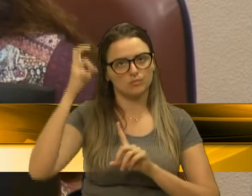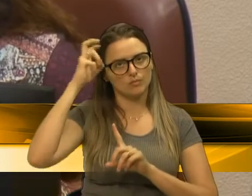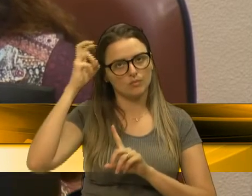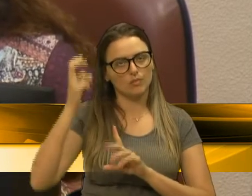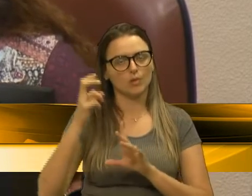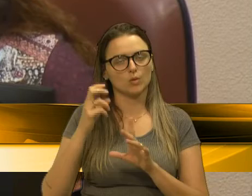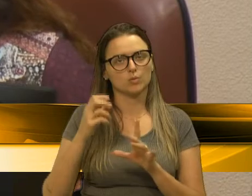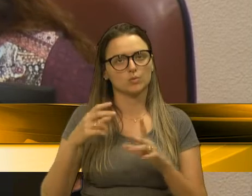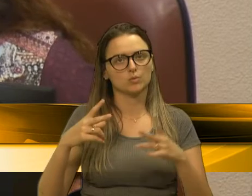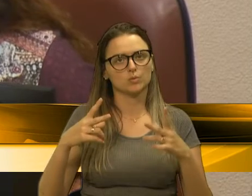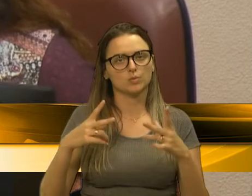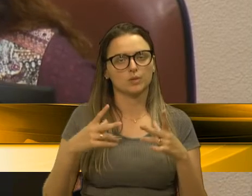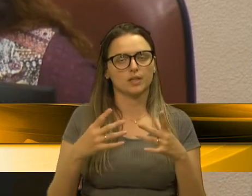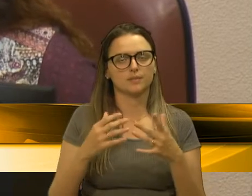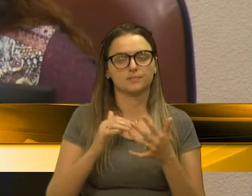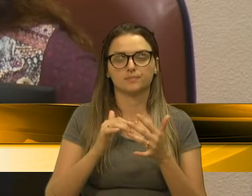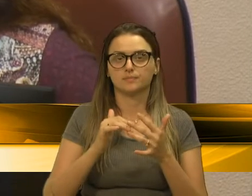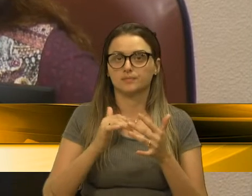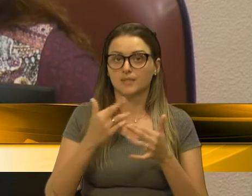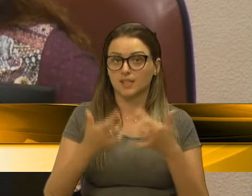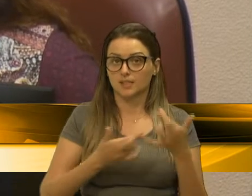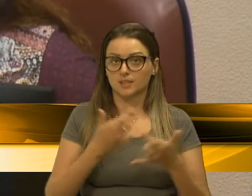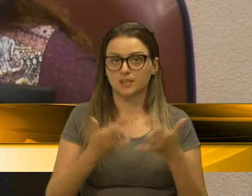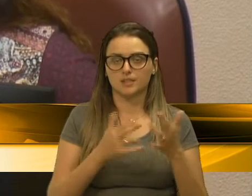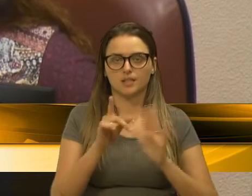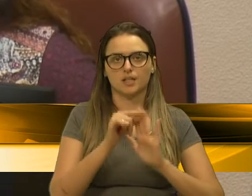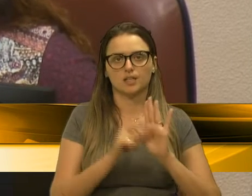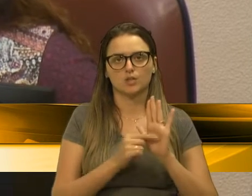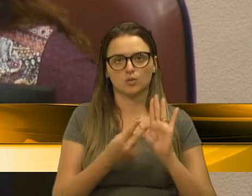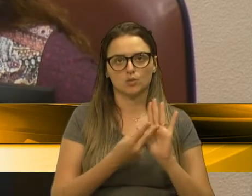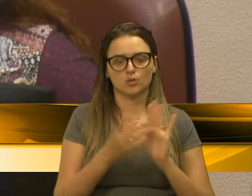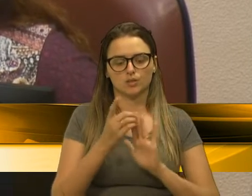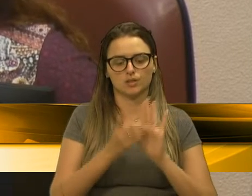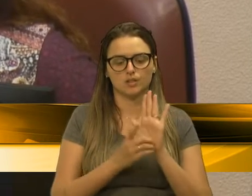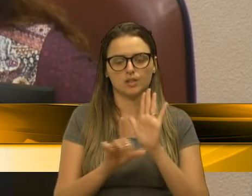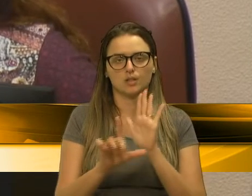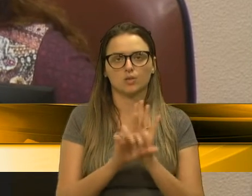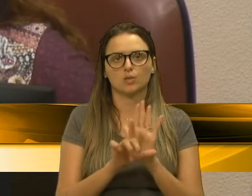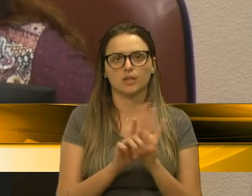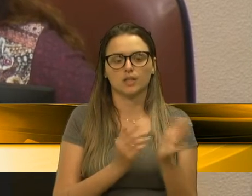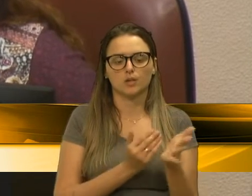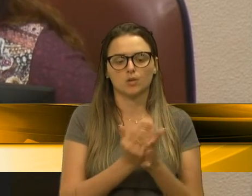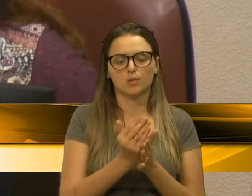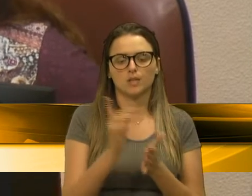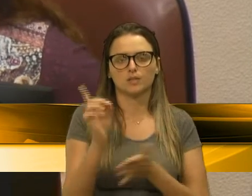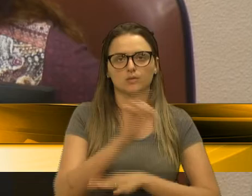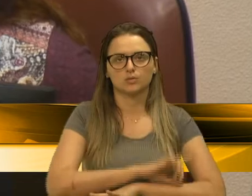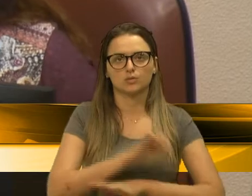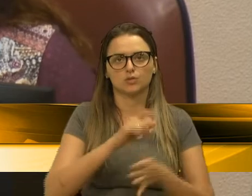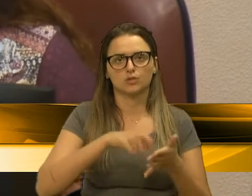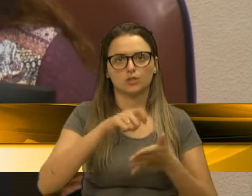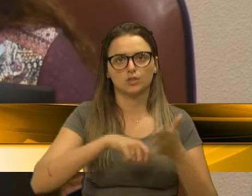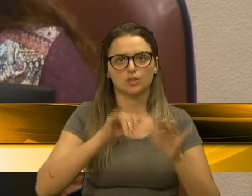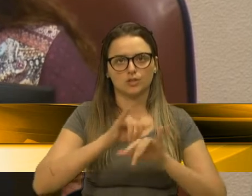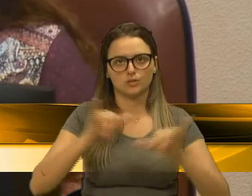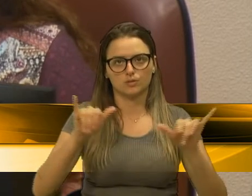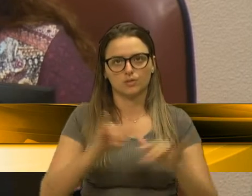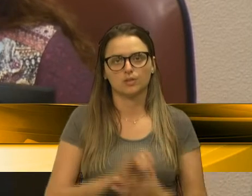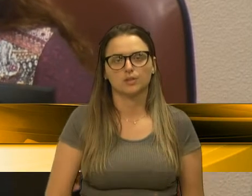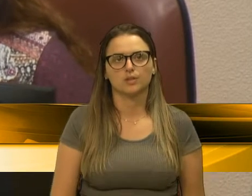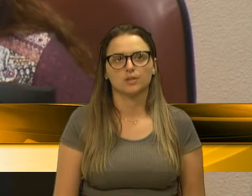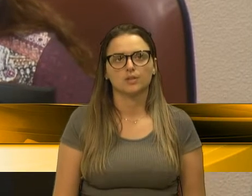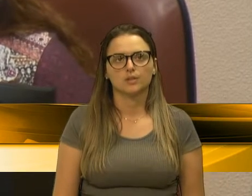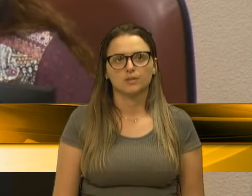de caráter privado no município. Artigo 2º. Este decreto legislativo entra em vigor na data de sua publicação.